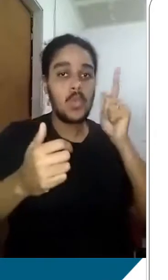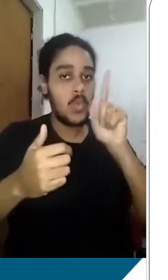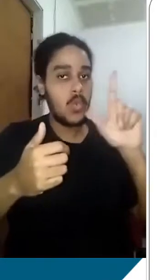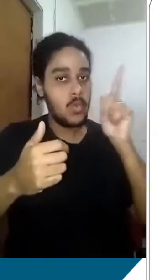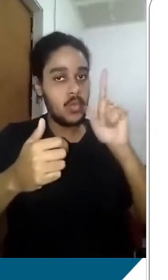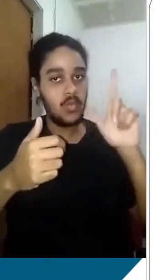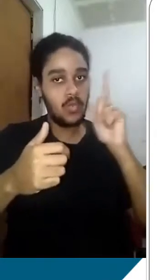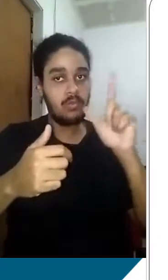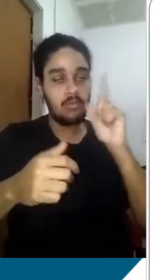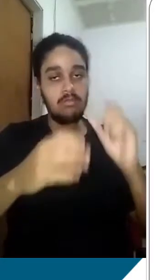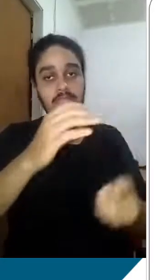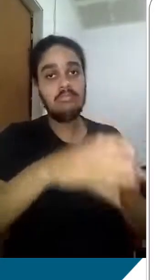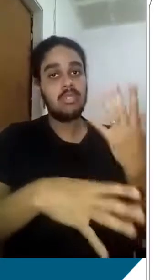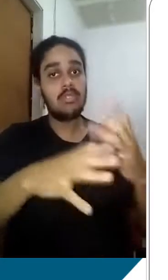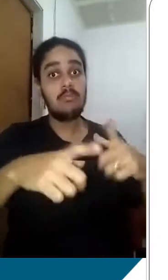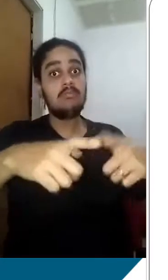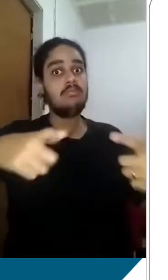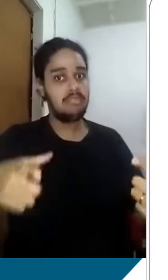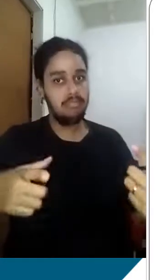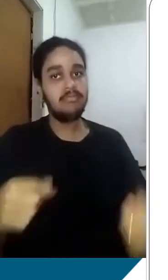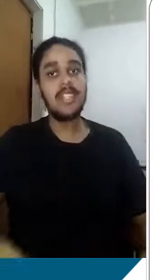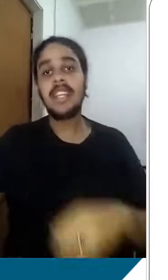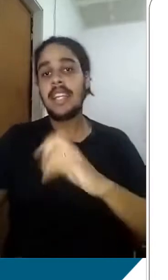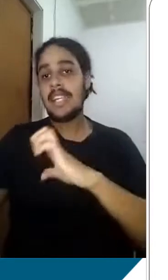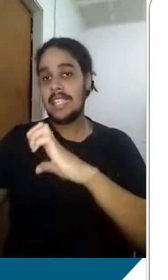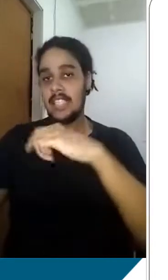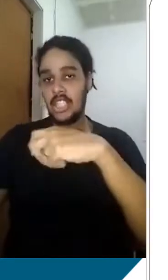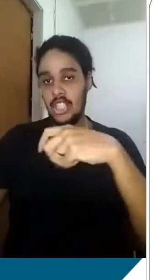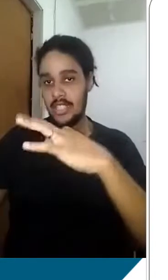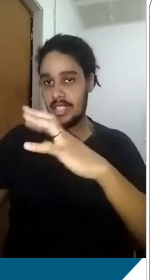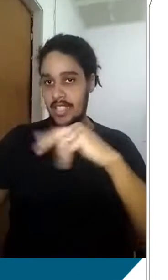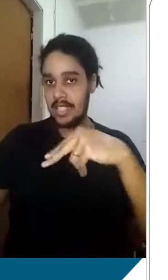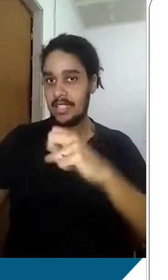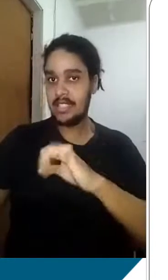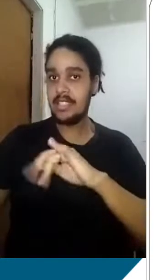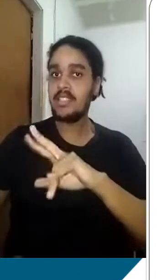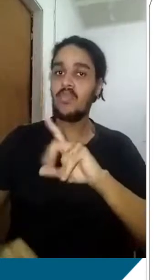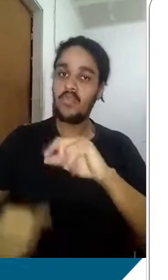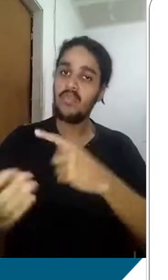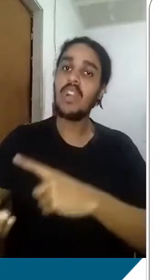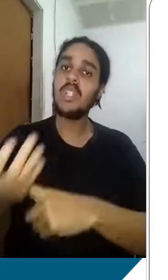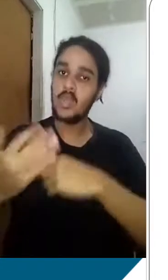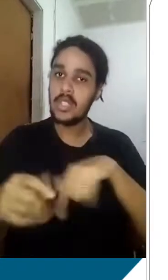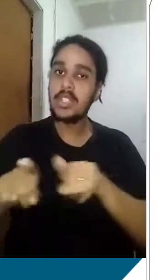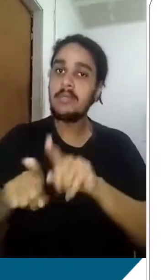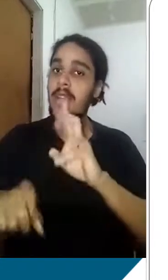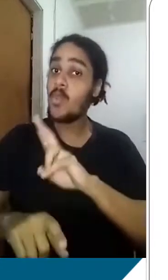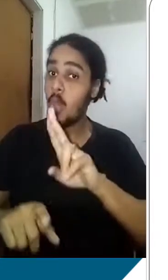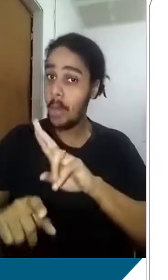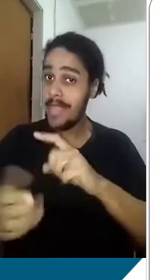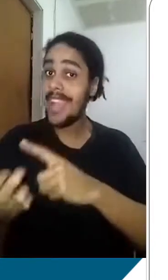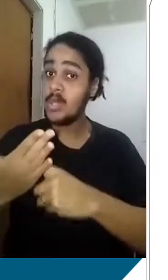alcance a produtividade mais alta. E o sistema extensivo, também o nome já ajuda a gente a